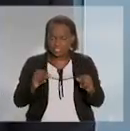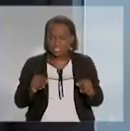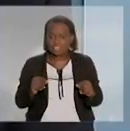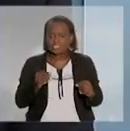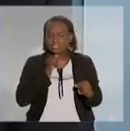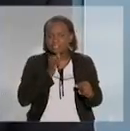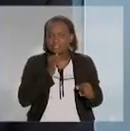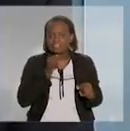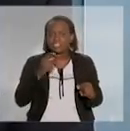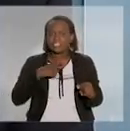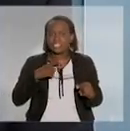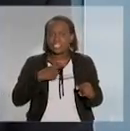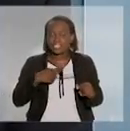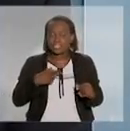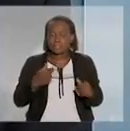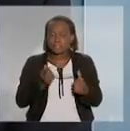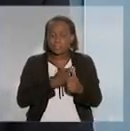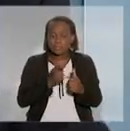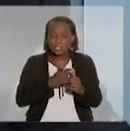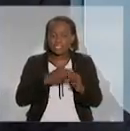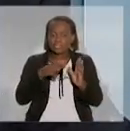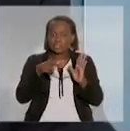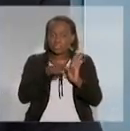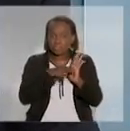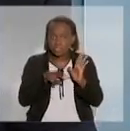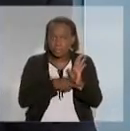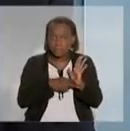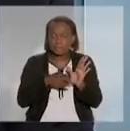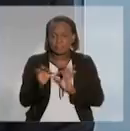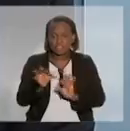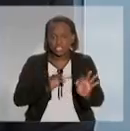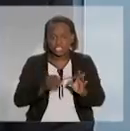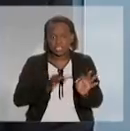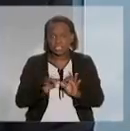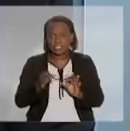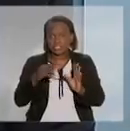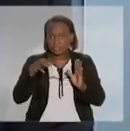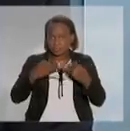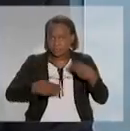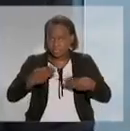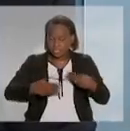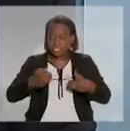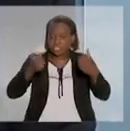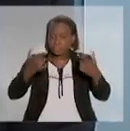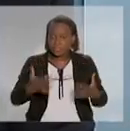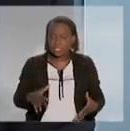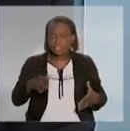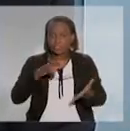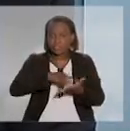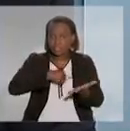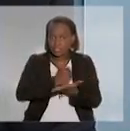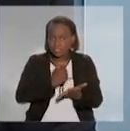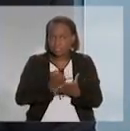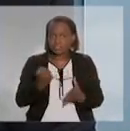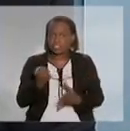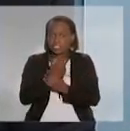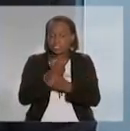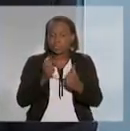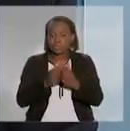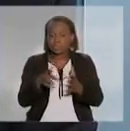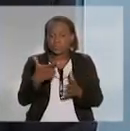exemplo, nós publicamos uma primeira instrução normativa do Ministério do Planejamento que versa sobre contratações sustentáveis